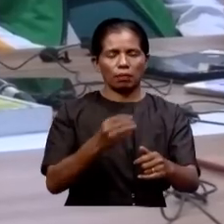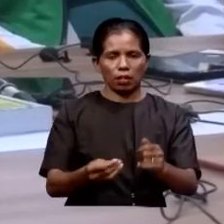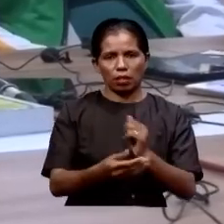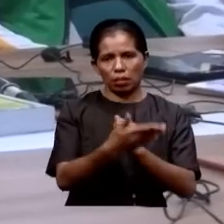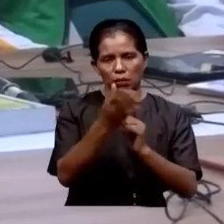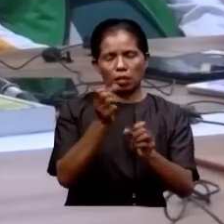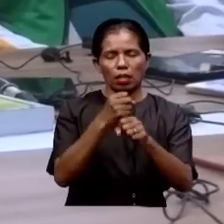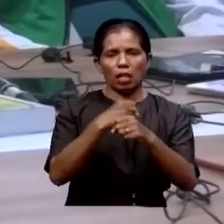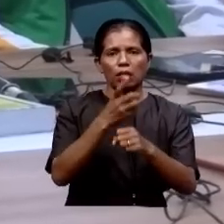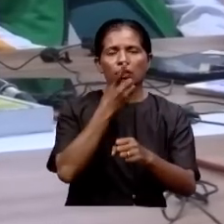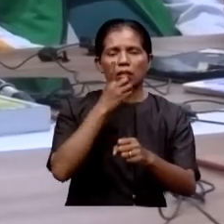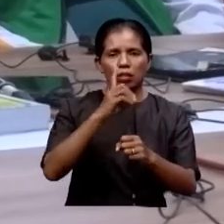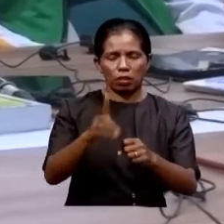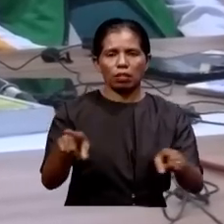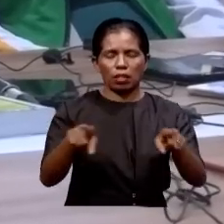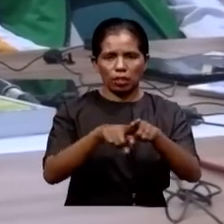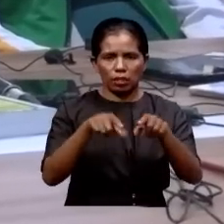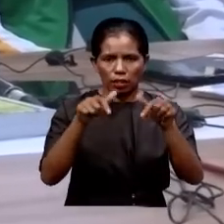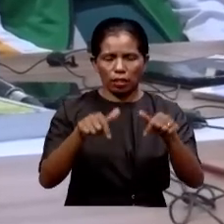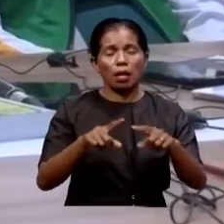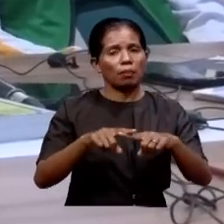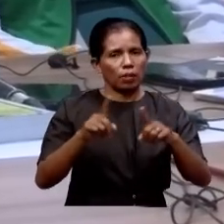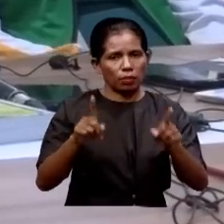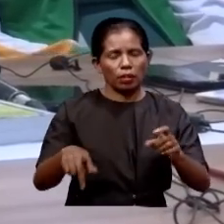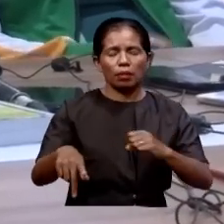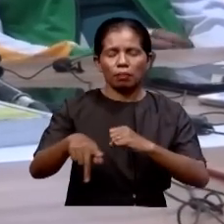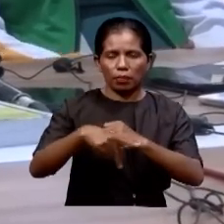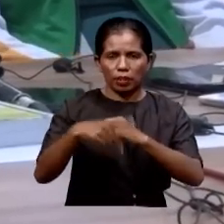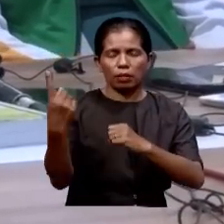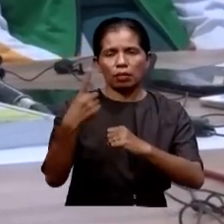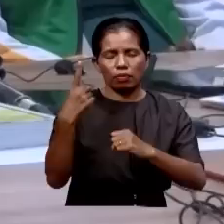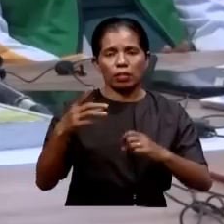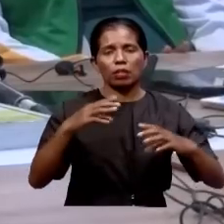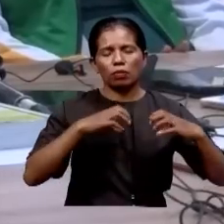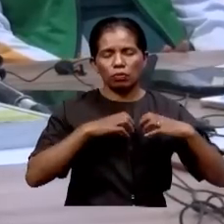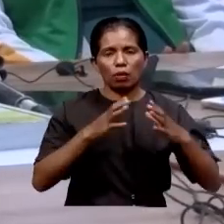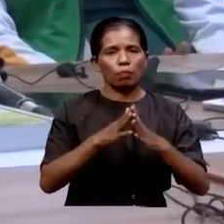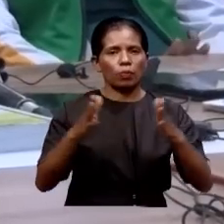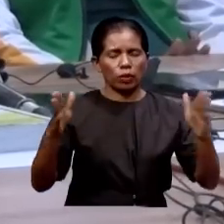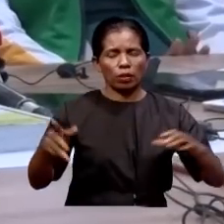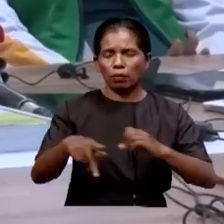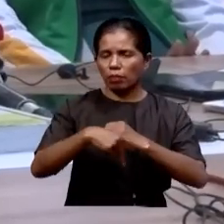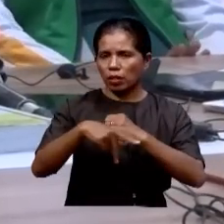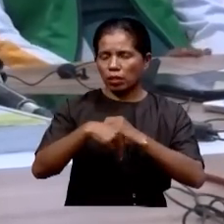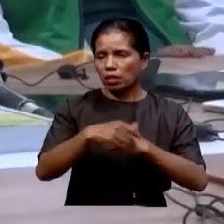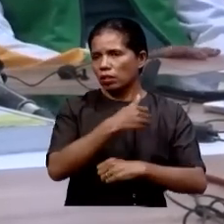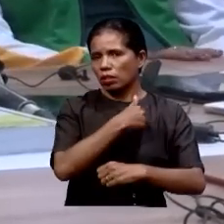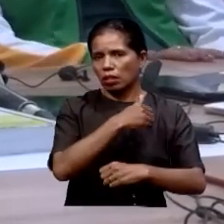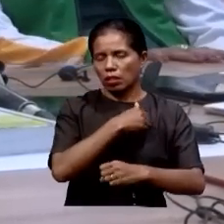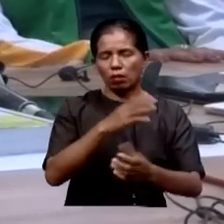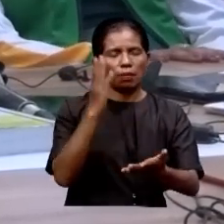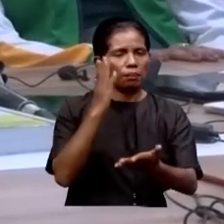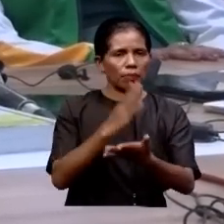halo declara sama hane sane. Mai be partido nafatim fuambo partido sidau khasai sekretari